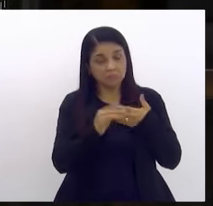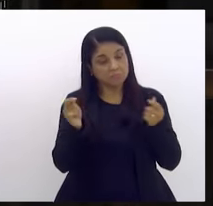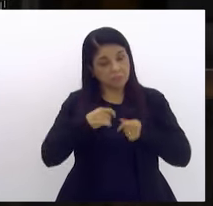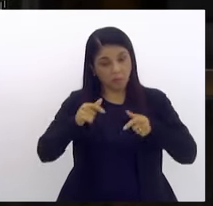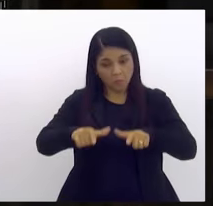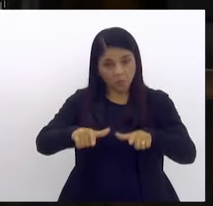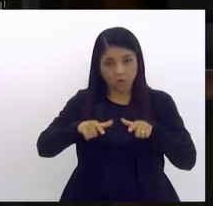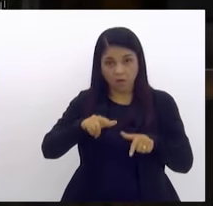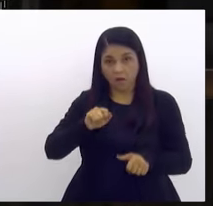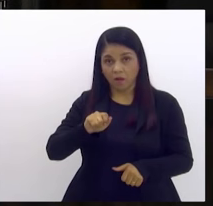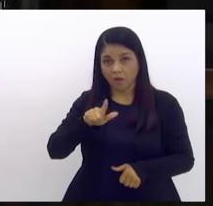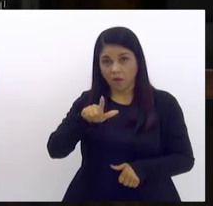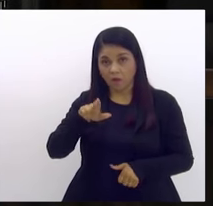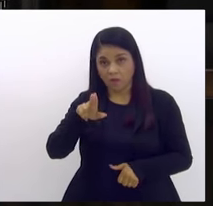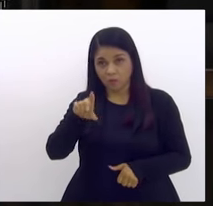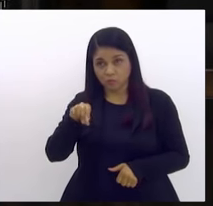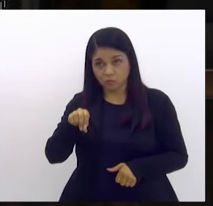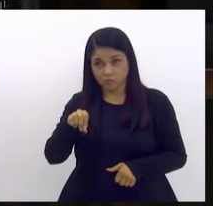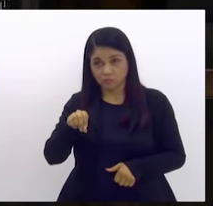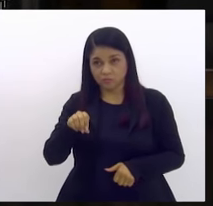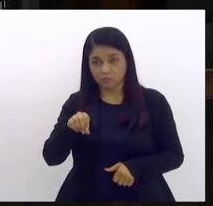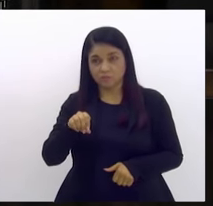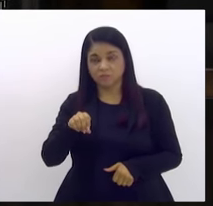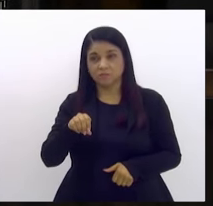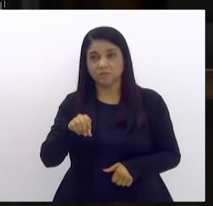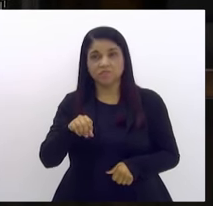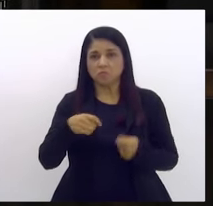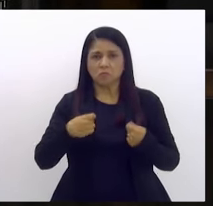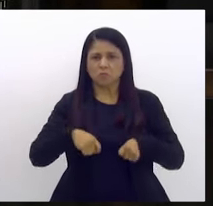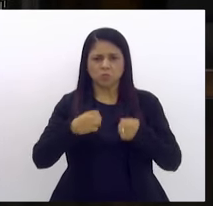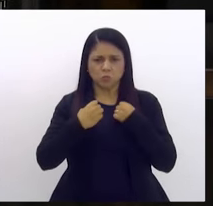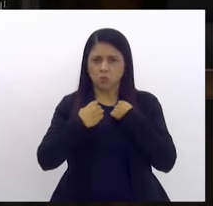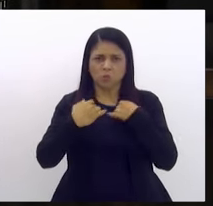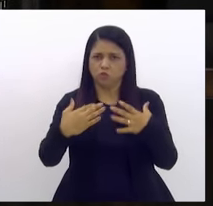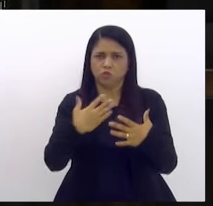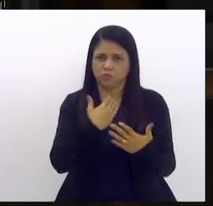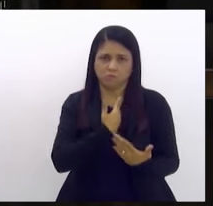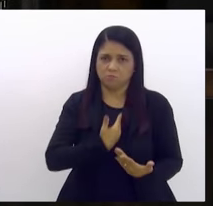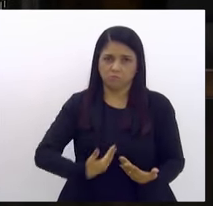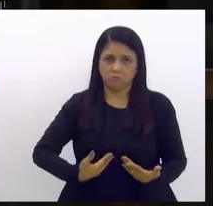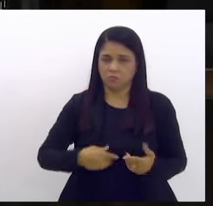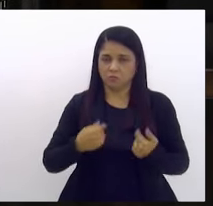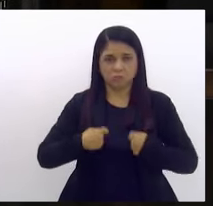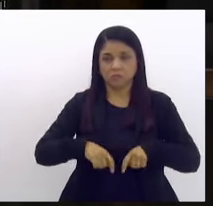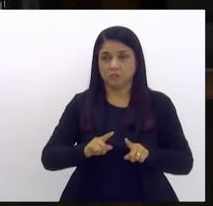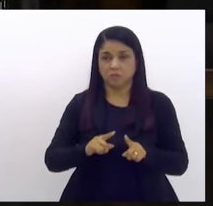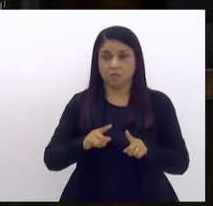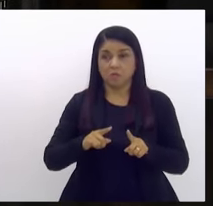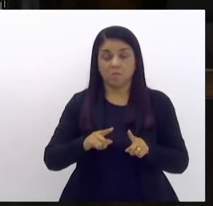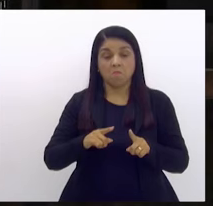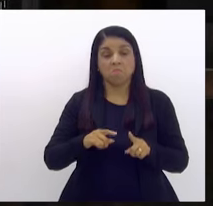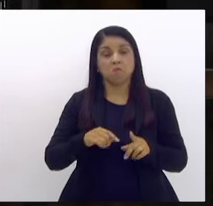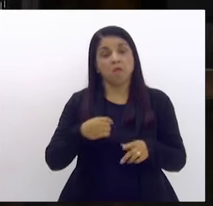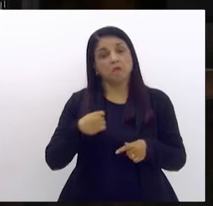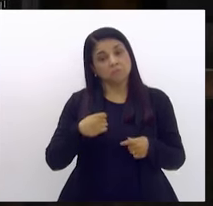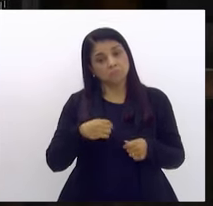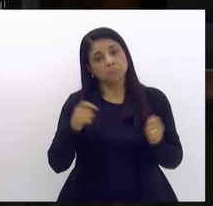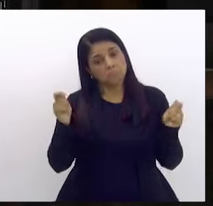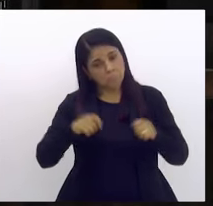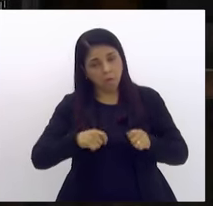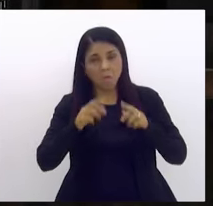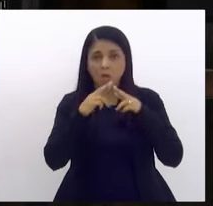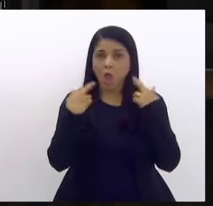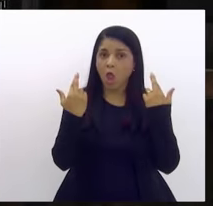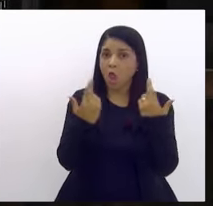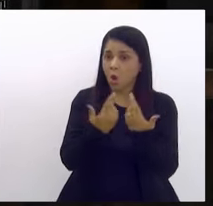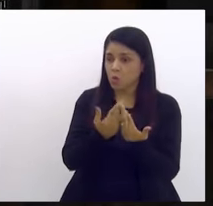as 3 categorias, eu acho que não depende, não precisa de uma audiência pública, deputado Rodrigo Amorim, uma reunião robusta, como a deputada